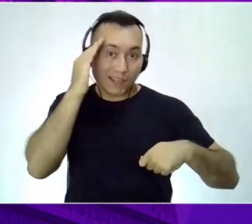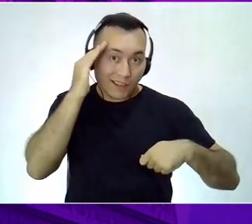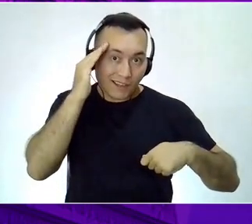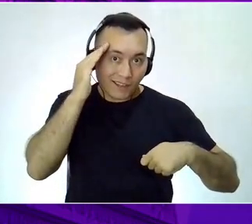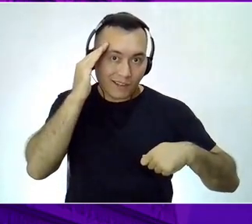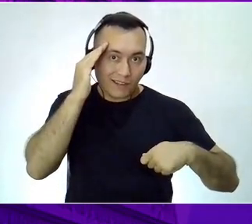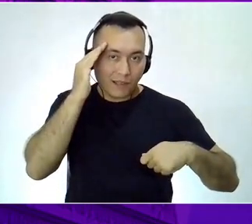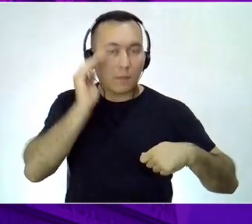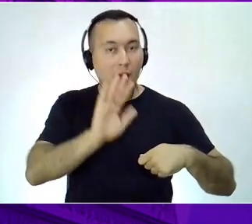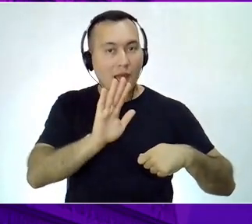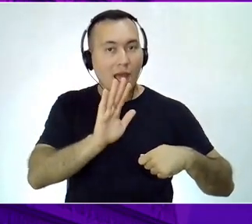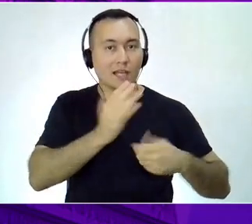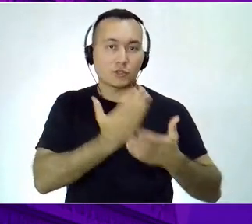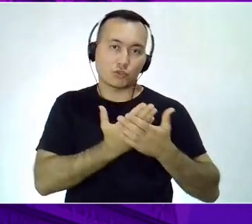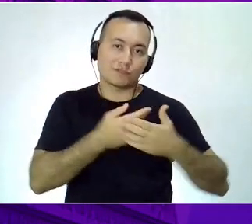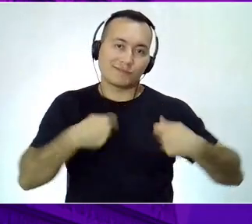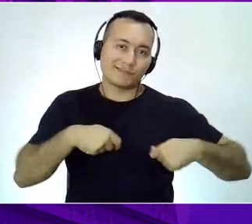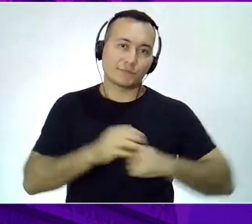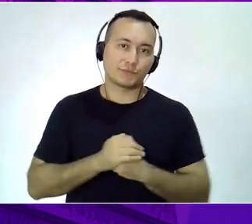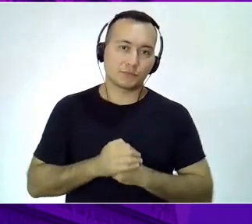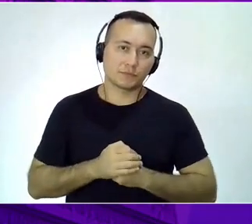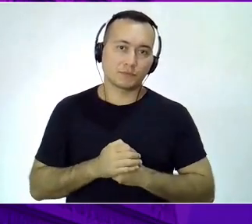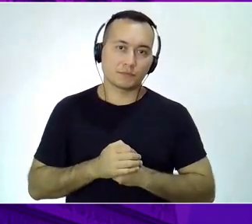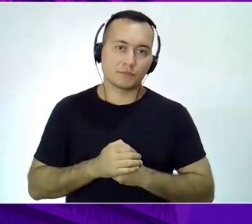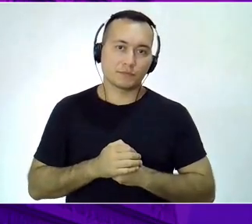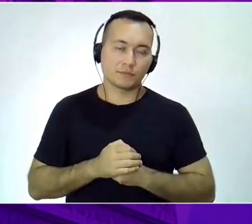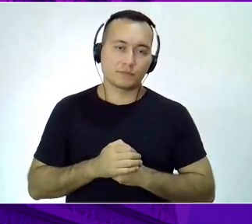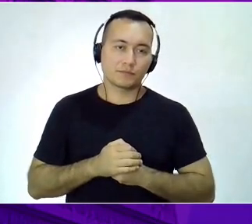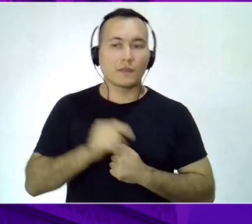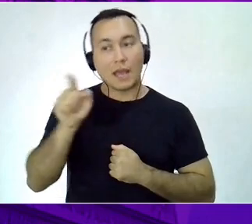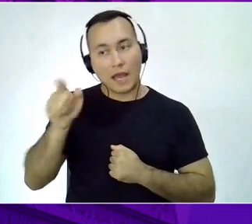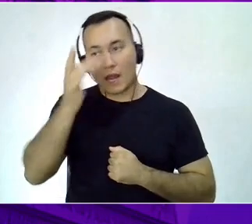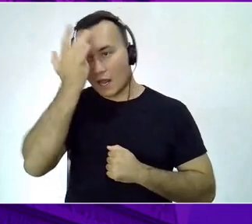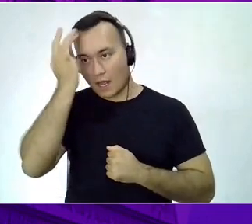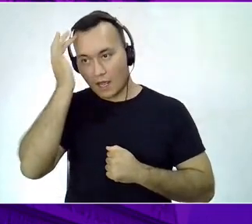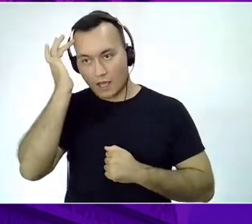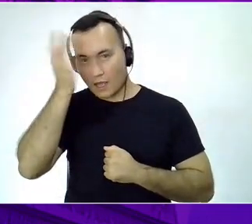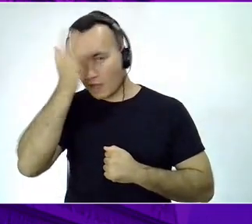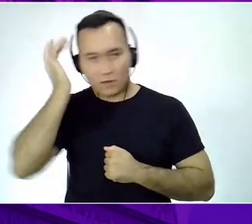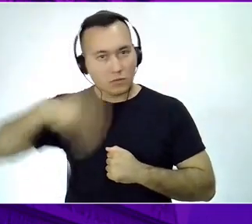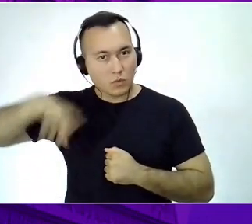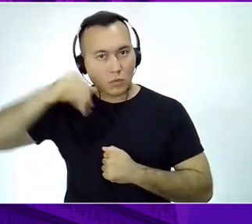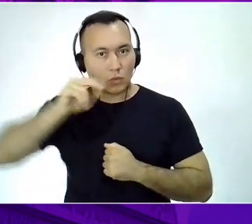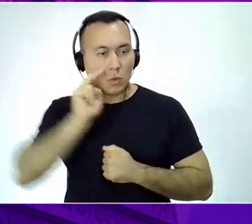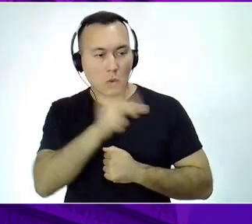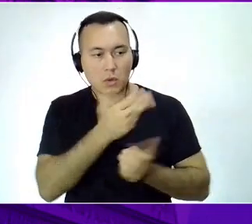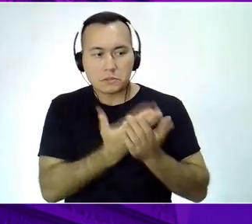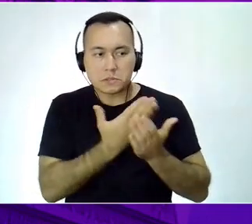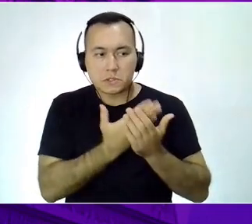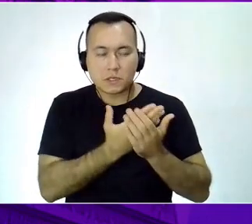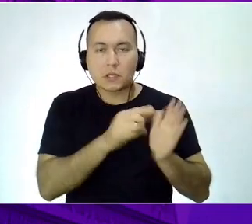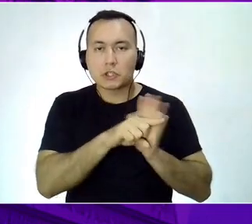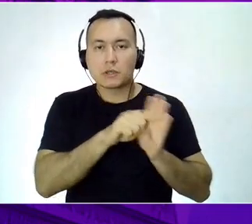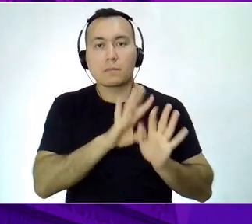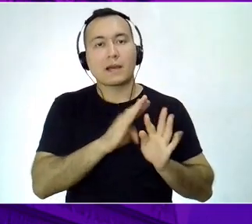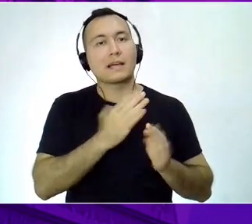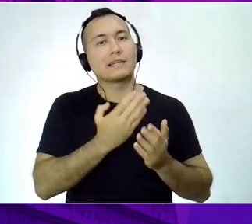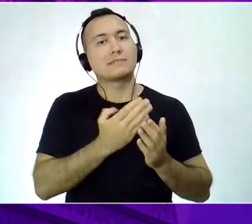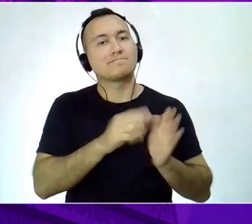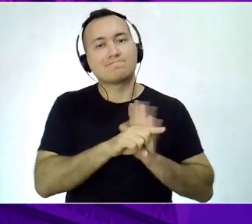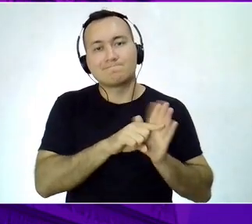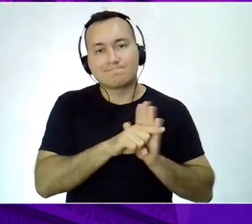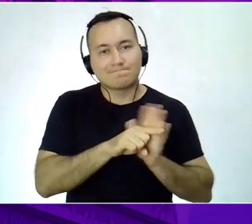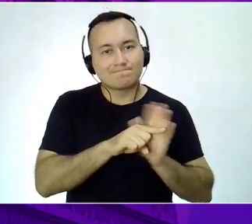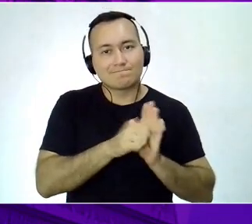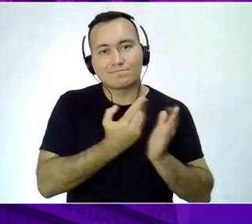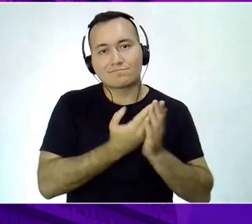imaginem vocês se coloquem no lugar de uma pessoa que tem uma deficiência visual e daí, quando passa por cima de um gráfico, o que ele lê é um gráfico